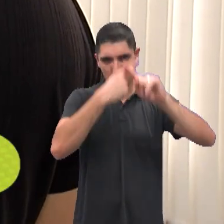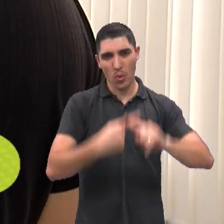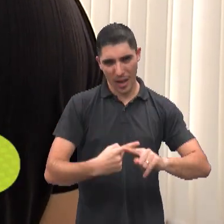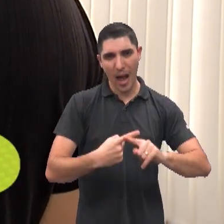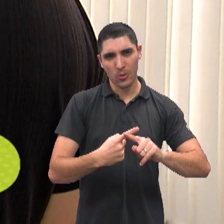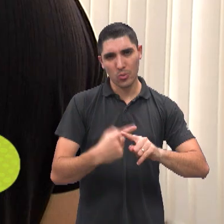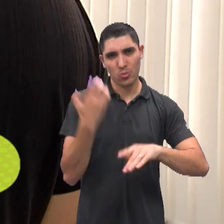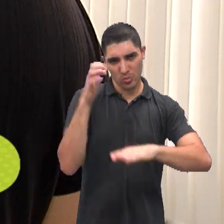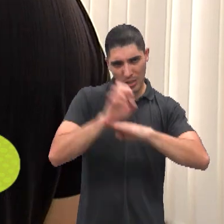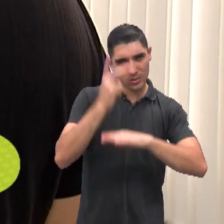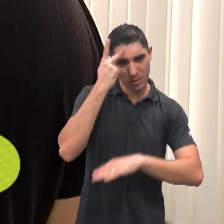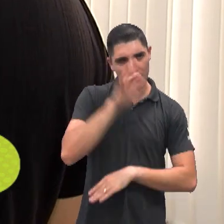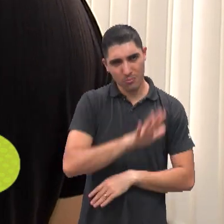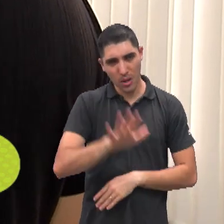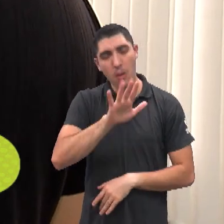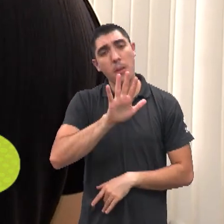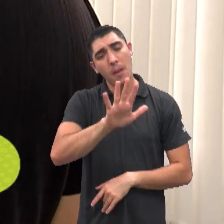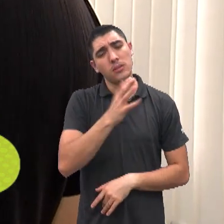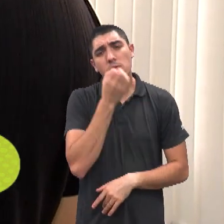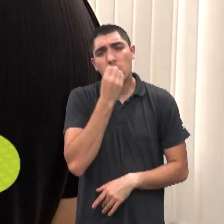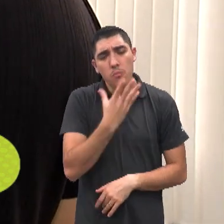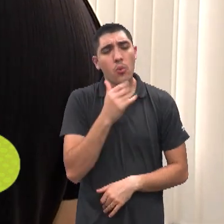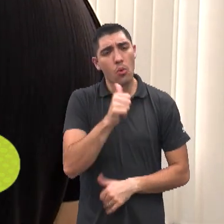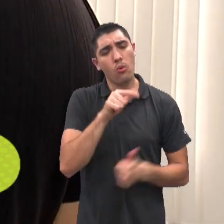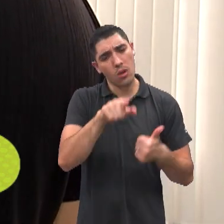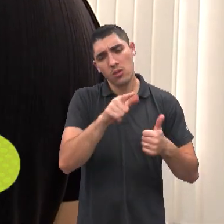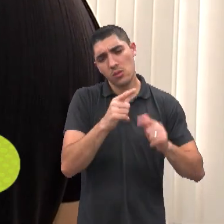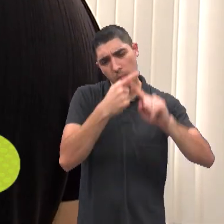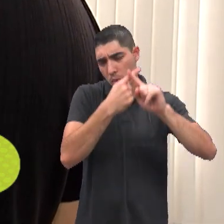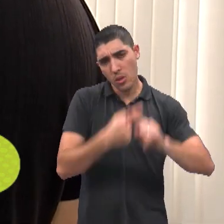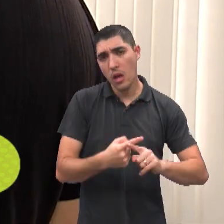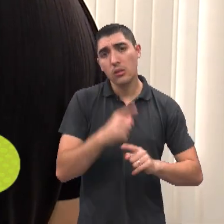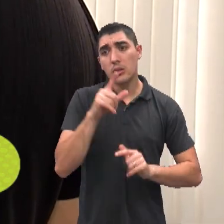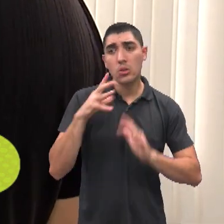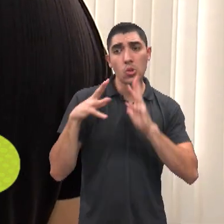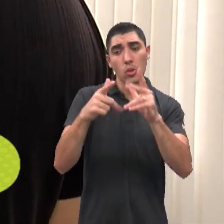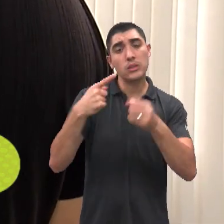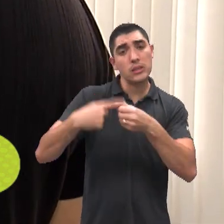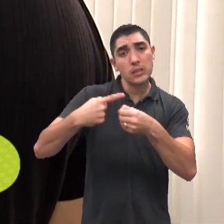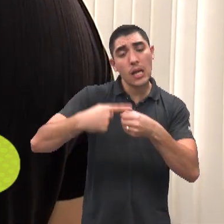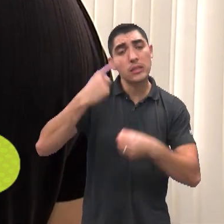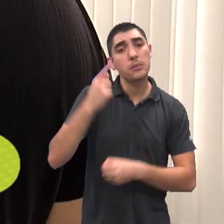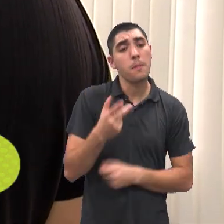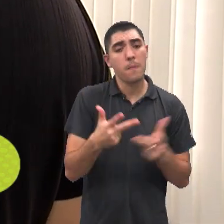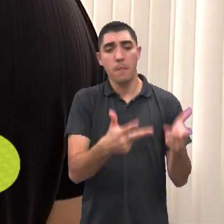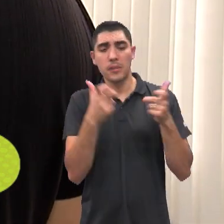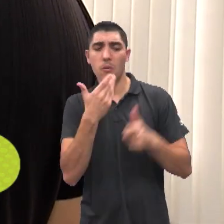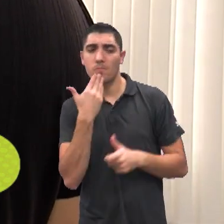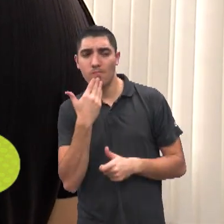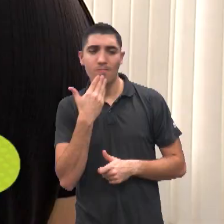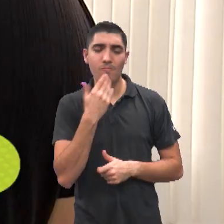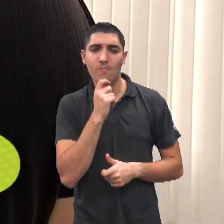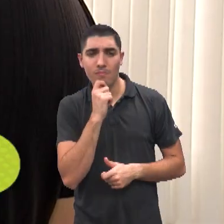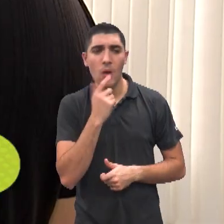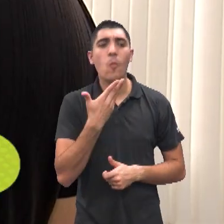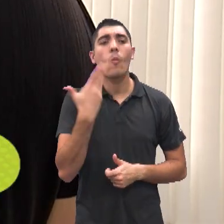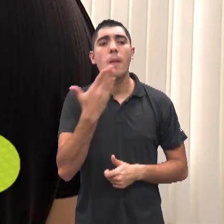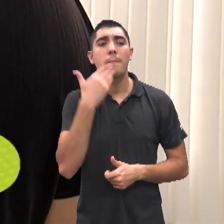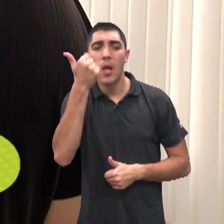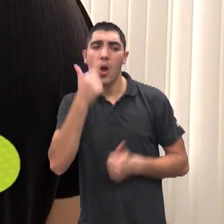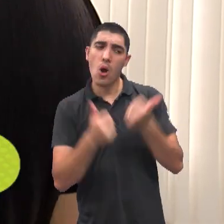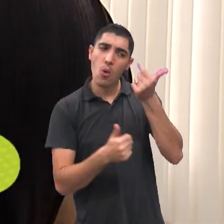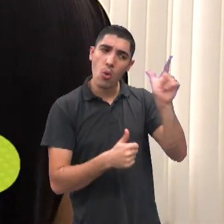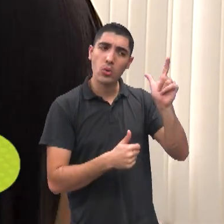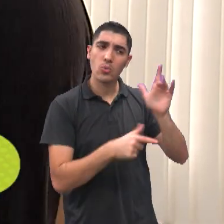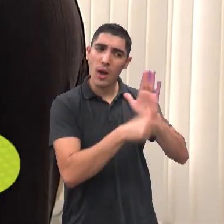vive e vai ser bom para o Estado, para todos os municípios, poderem ver qual o melhor formato, se é o anterior, se é esse, para se adequar para o